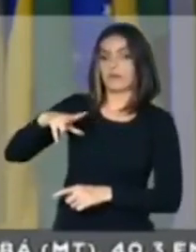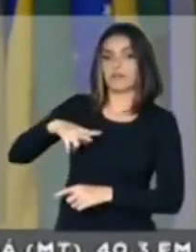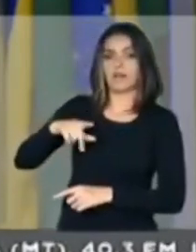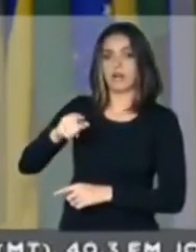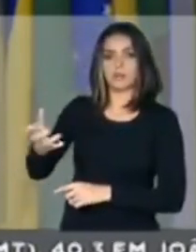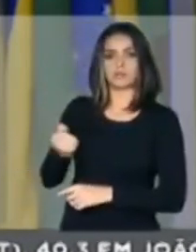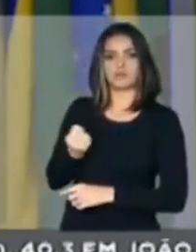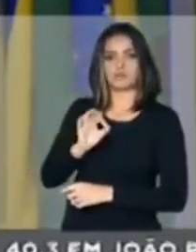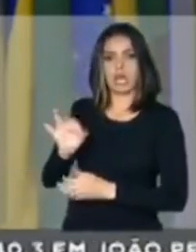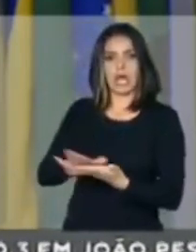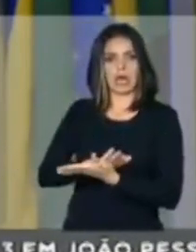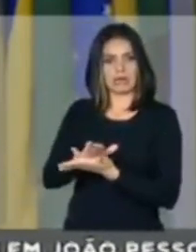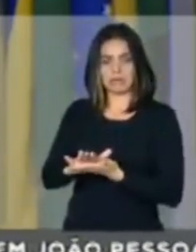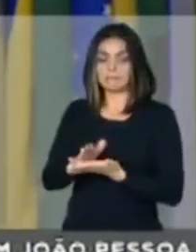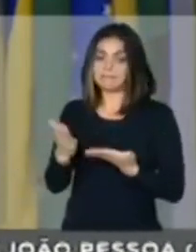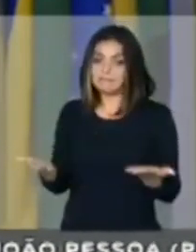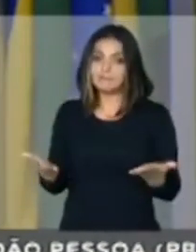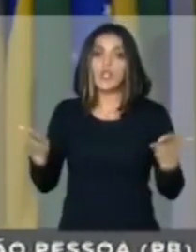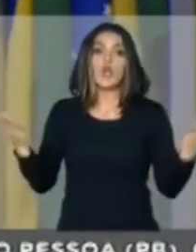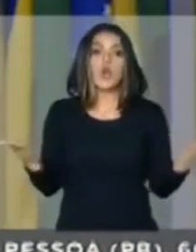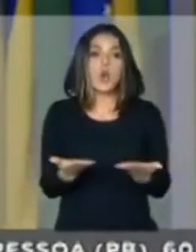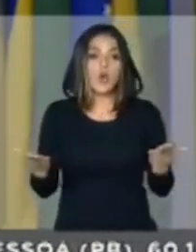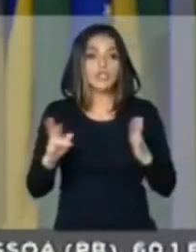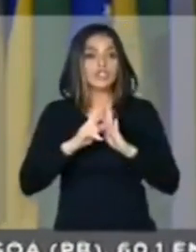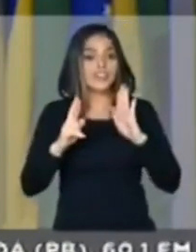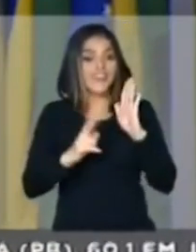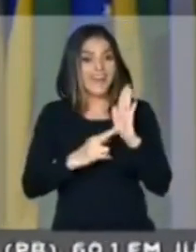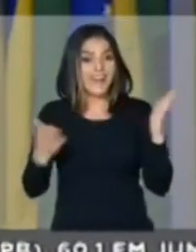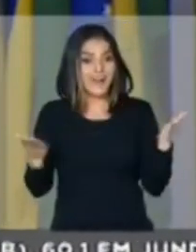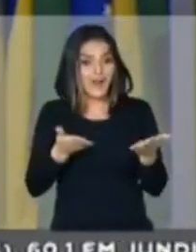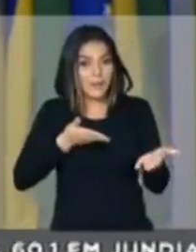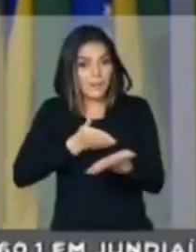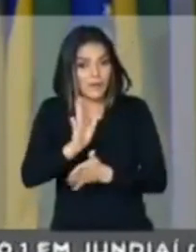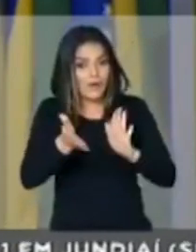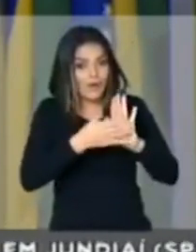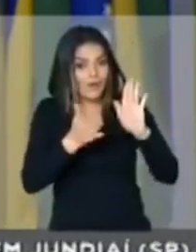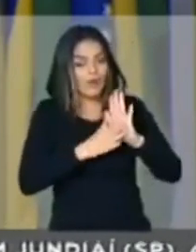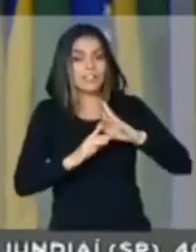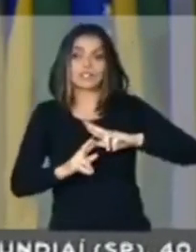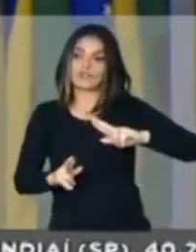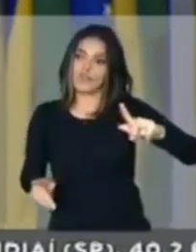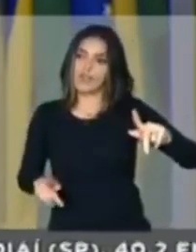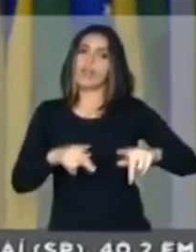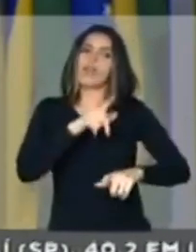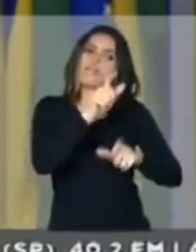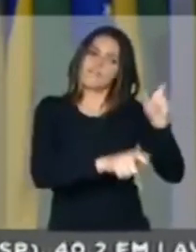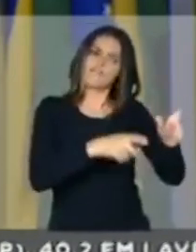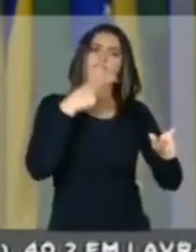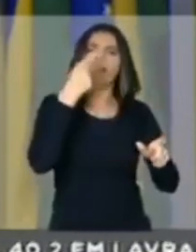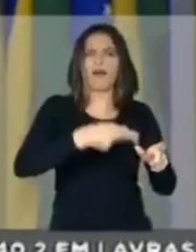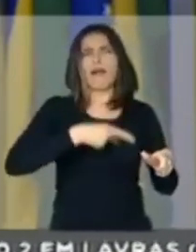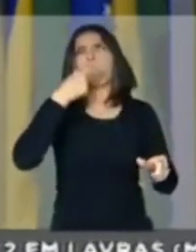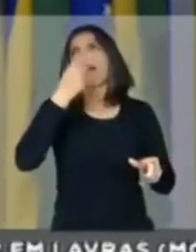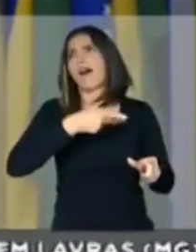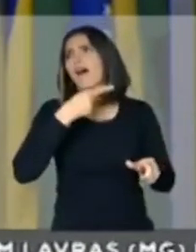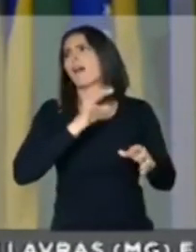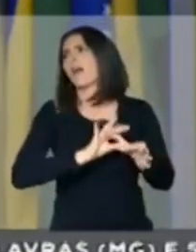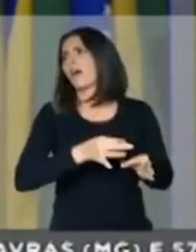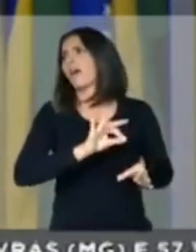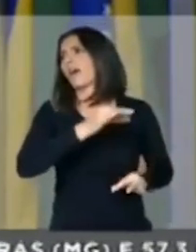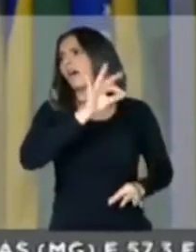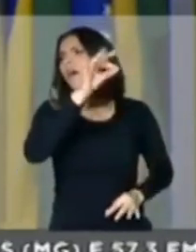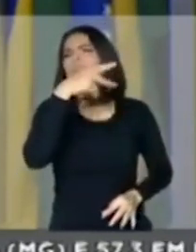E hoje, no regime que estamos aprovando, diferente do que tem sido repetido ad nauseam aqui no